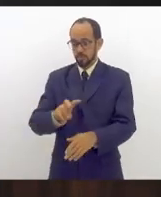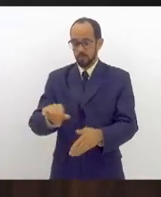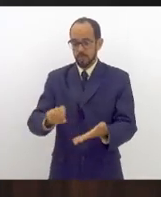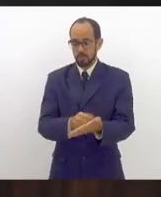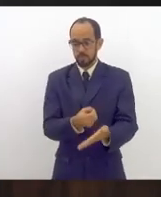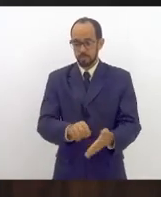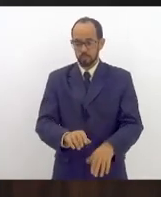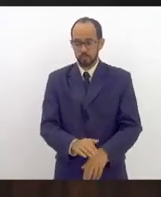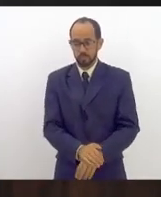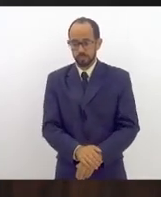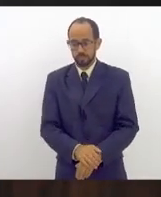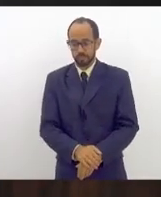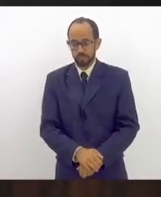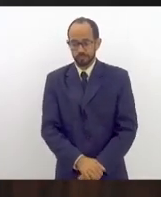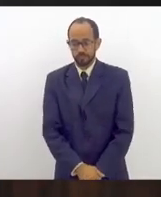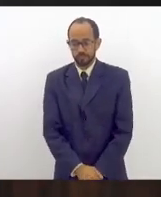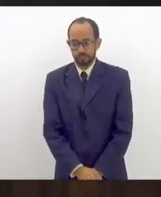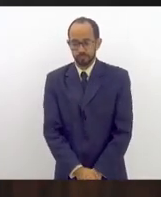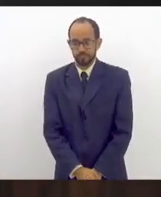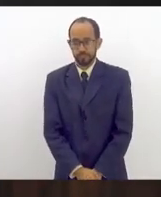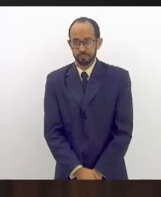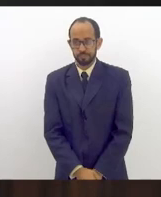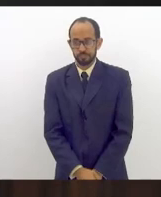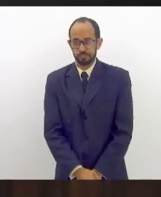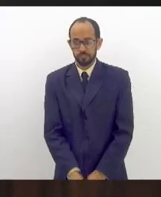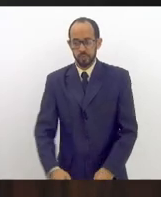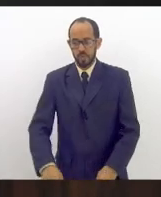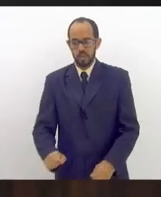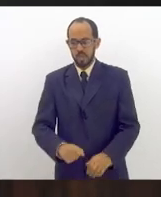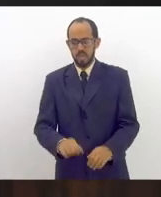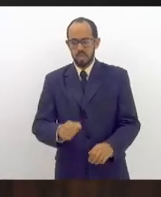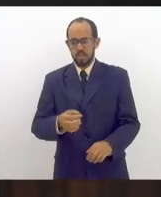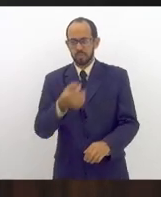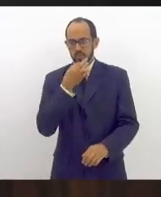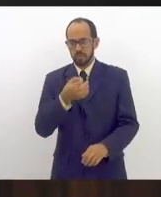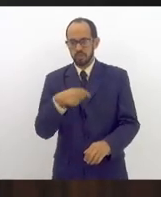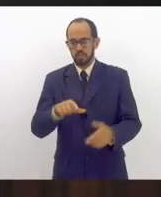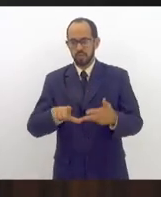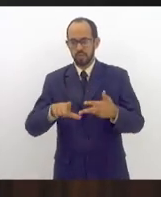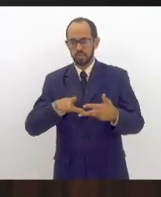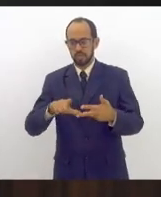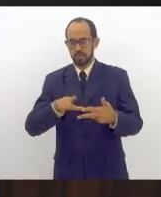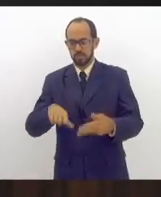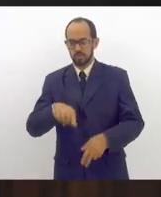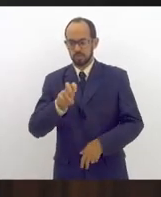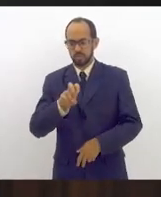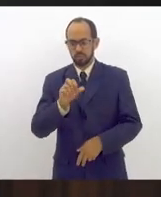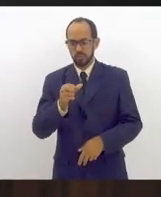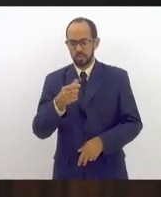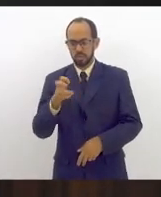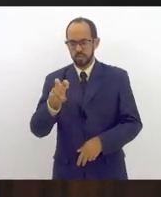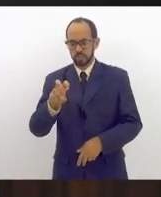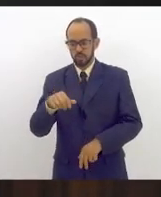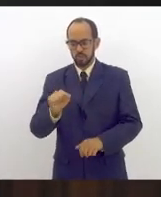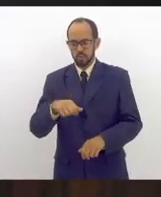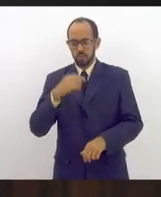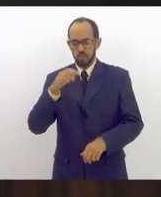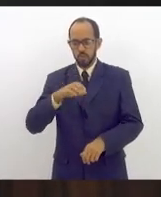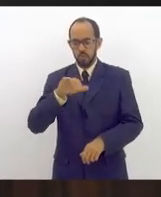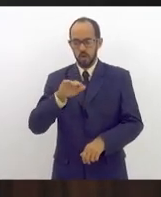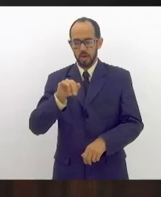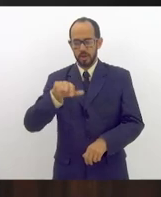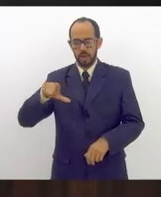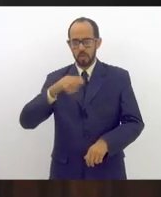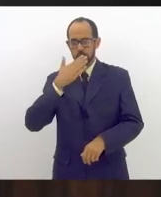promulgação. Indicação legislativa número 565 de 22, de autoria do deputado Coronel Jairo, que solicita ao seletivo do senhor